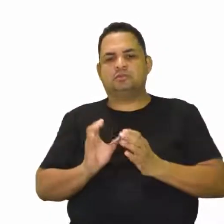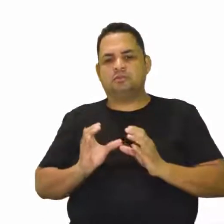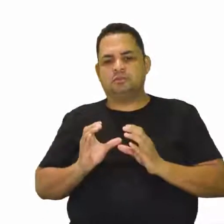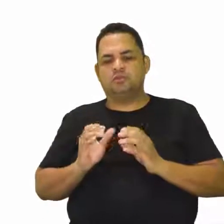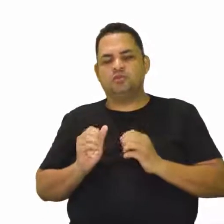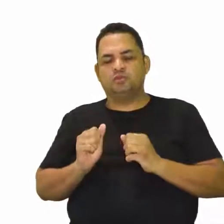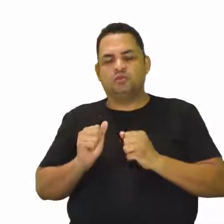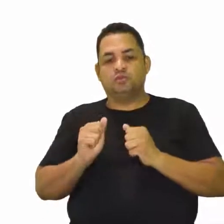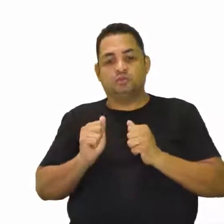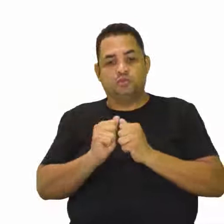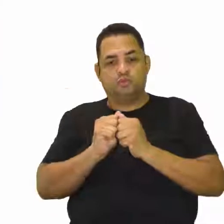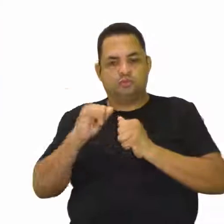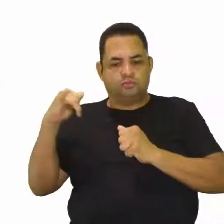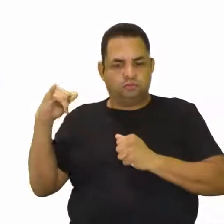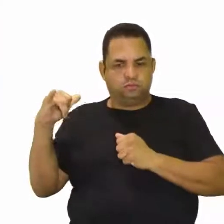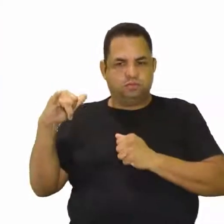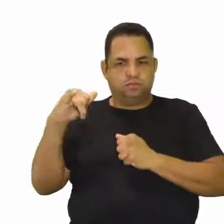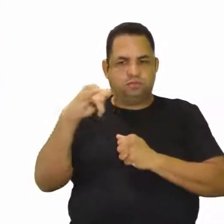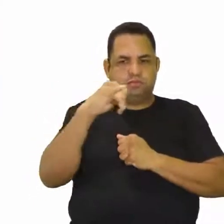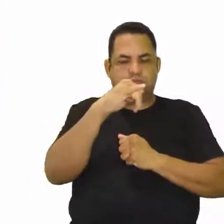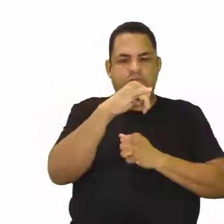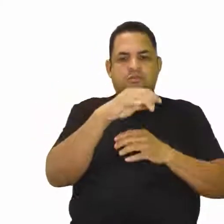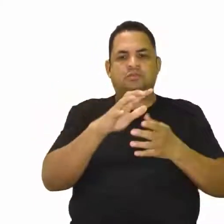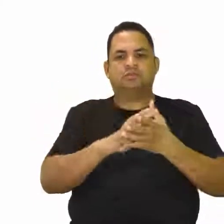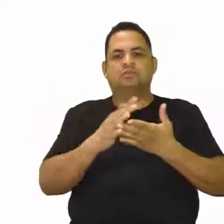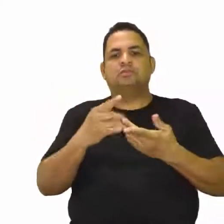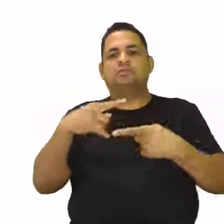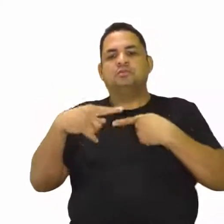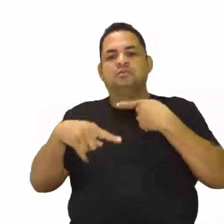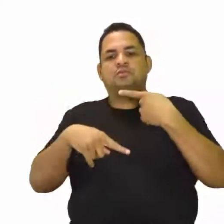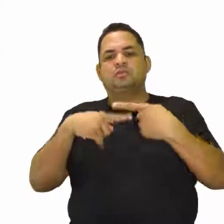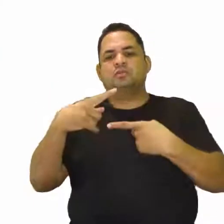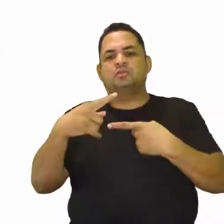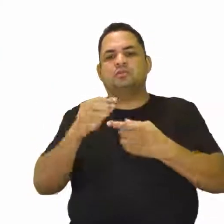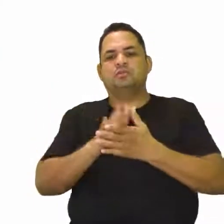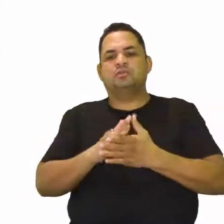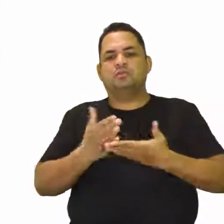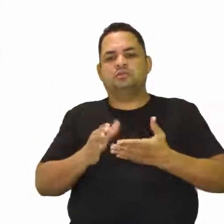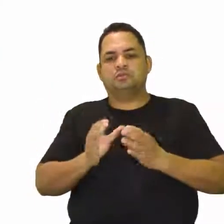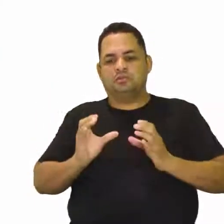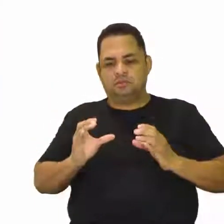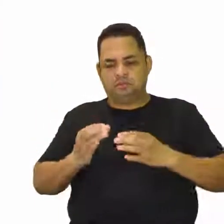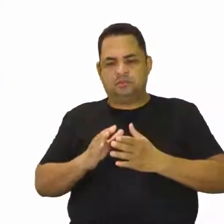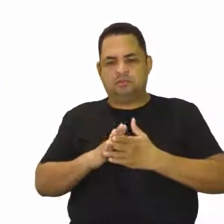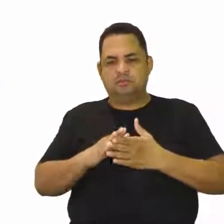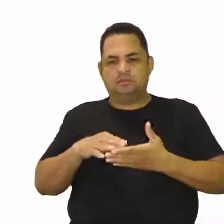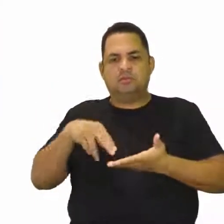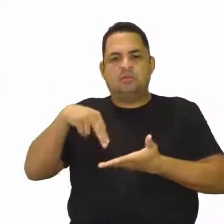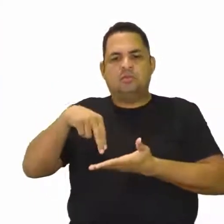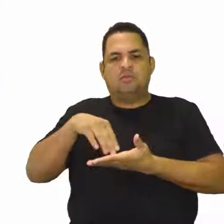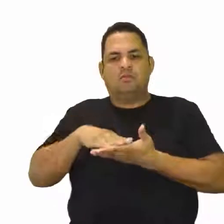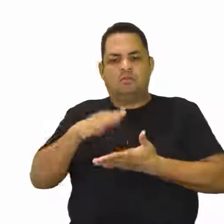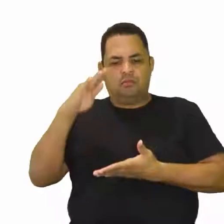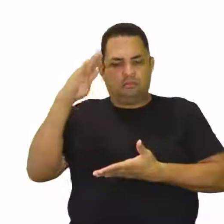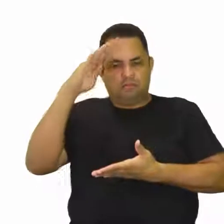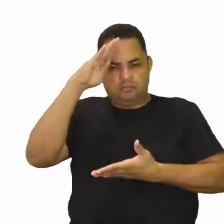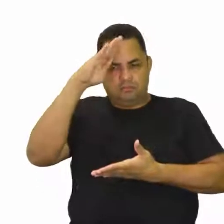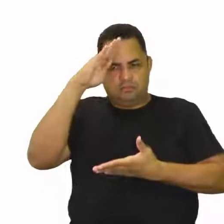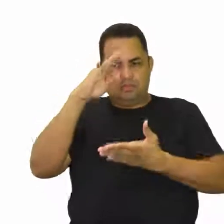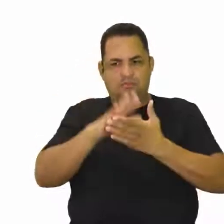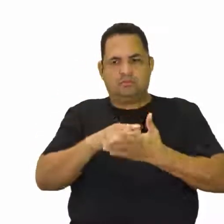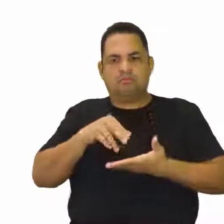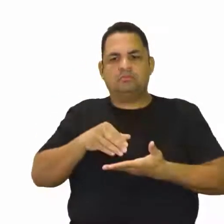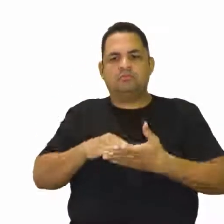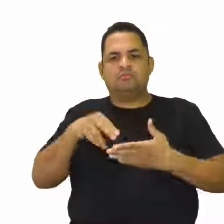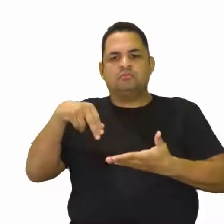a aviação, e logo atrás eu tinha a companhia, eu tinha os militares, que depois